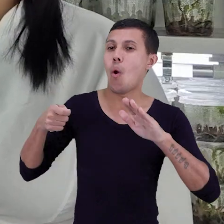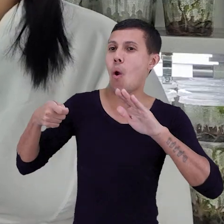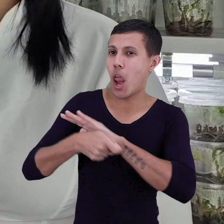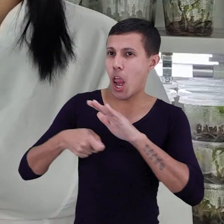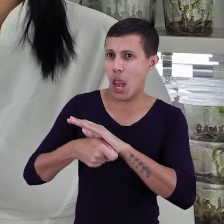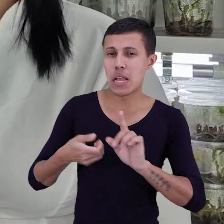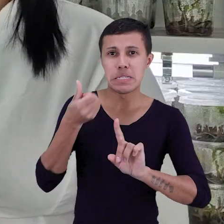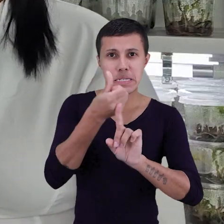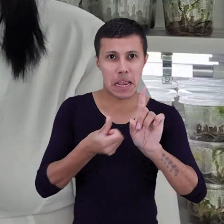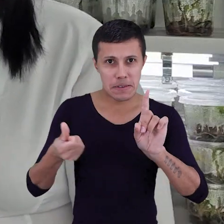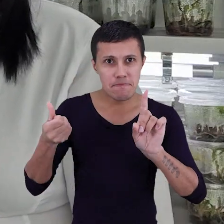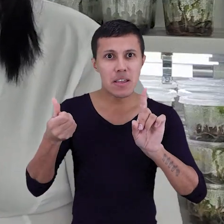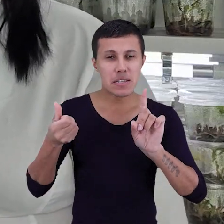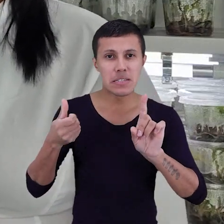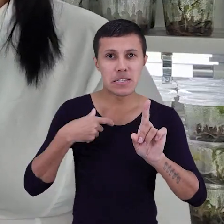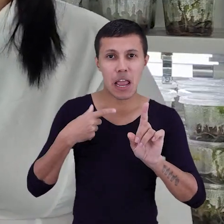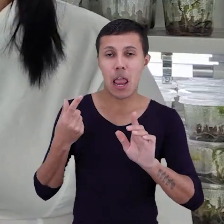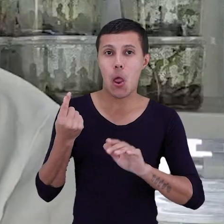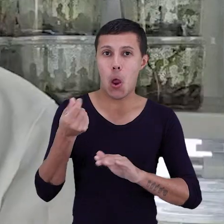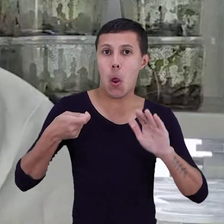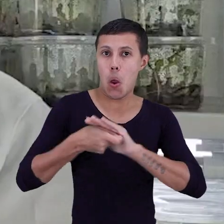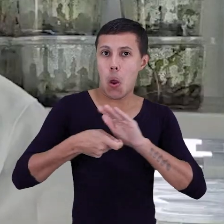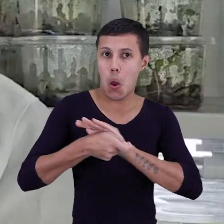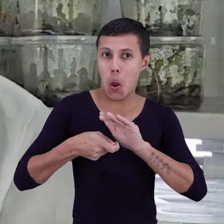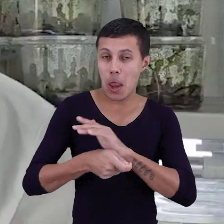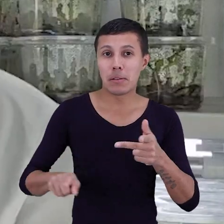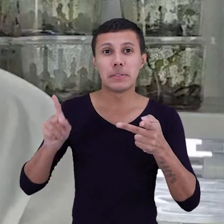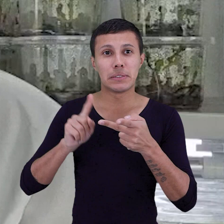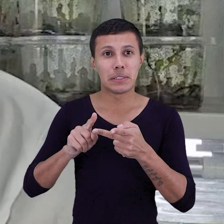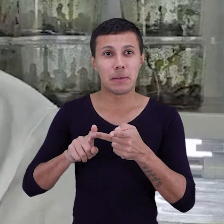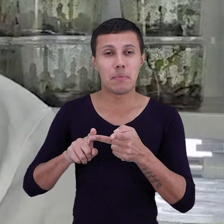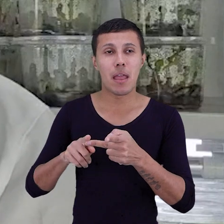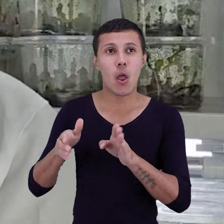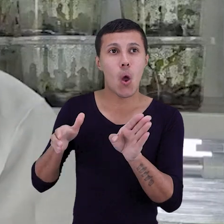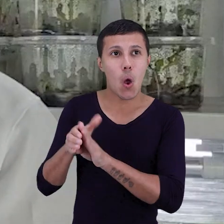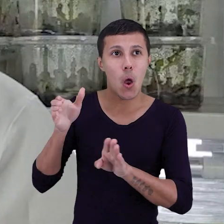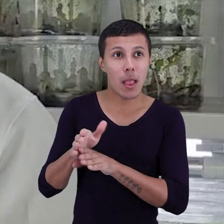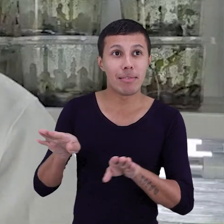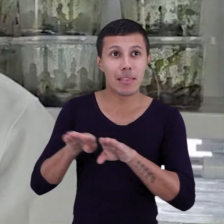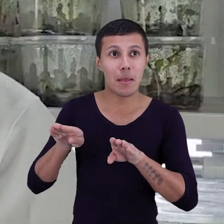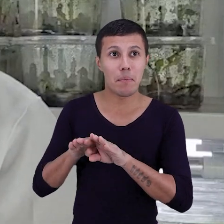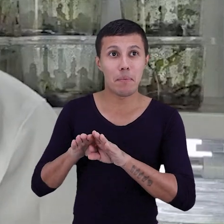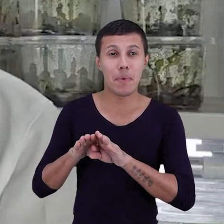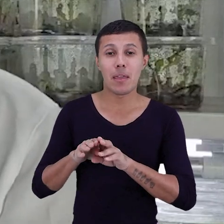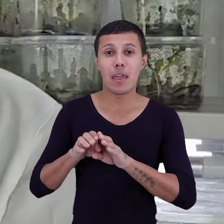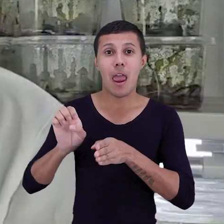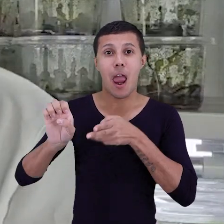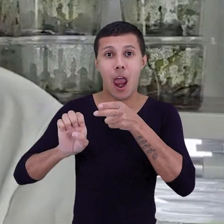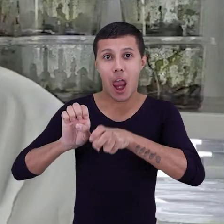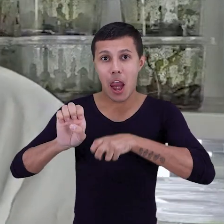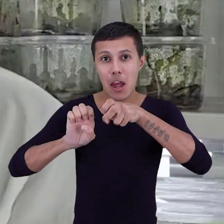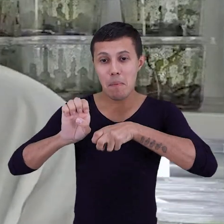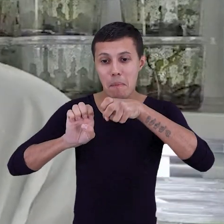primeiros meses a gente recebeu uma bolsa, né, de incentivo, e a gente recebe o grande apoio da Embrapa Roraima, que é quem